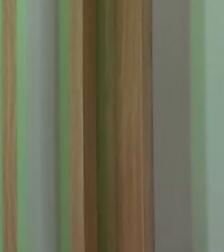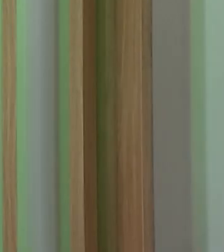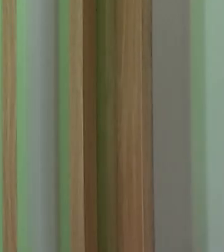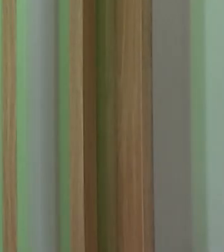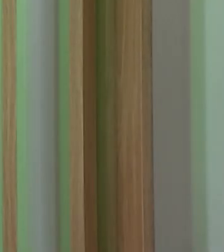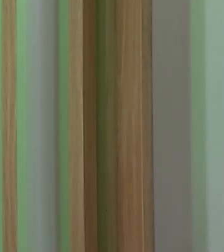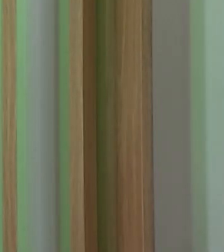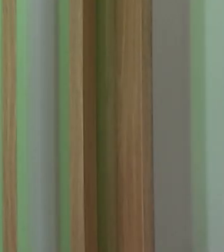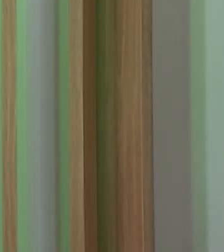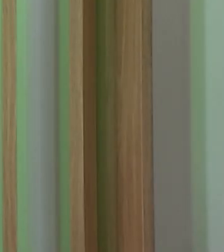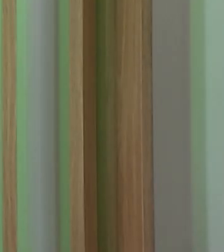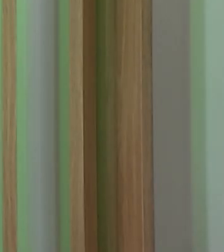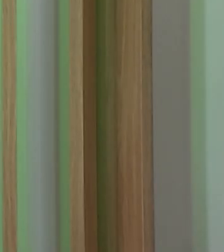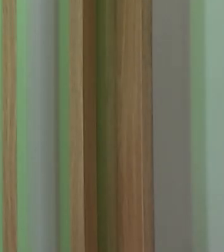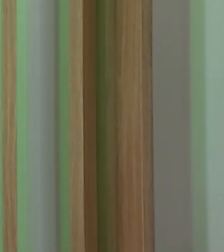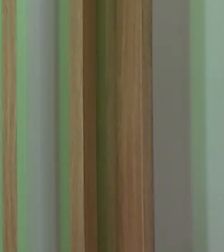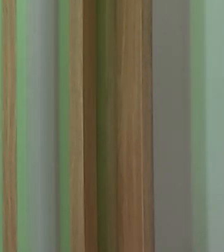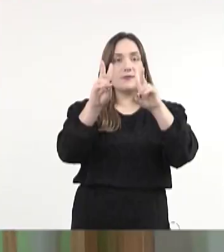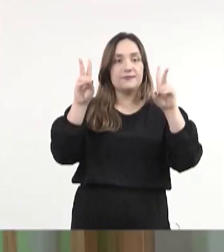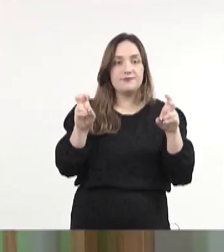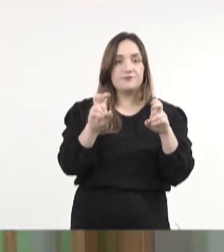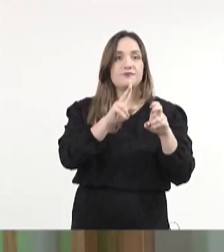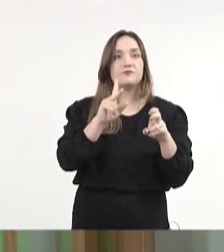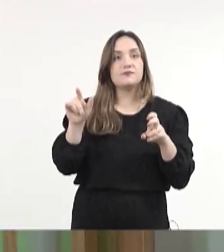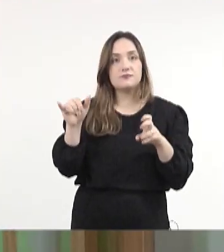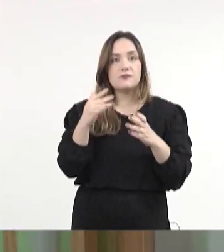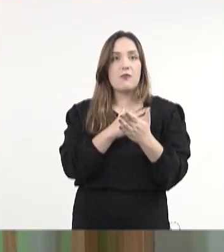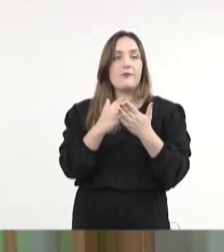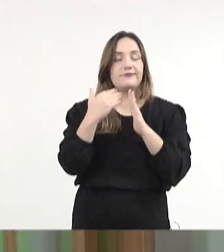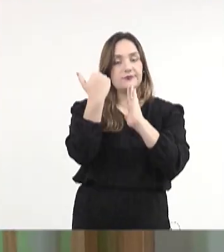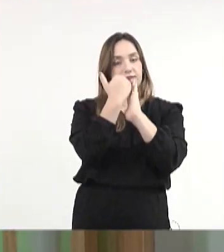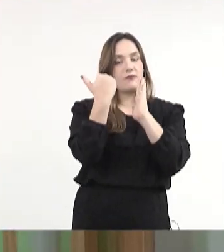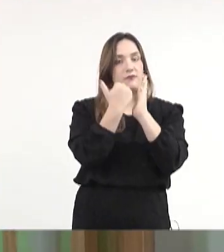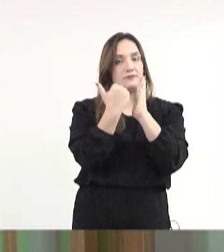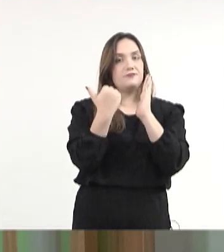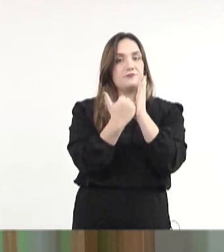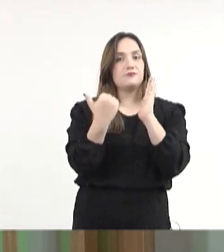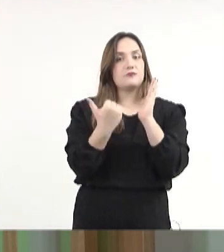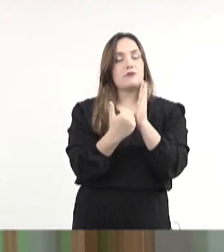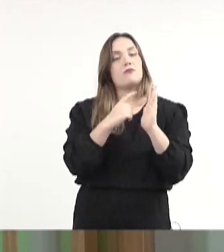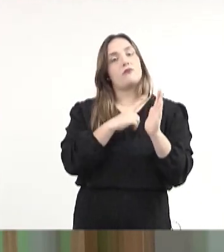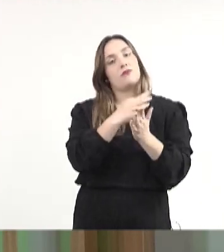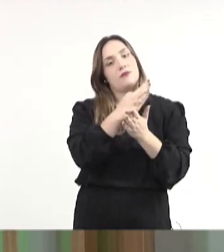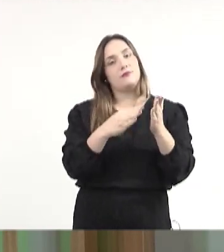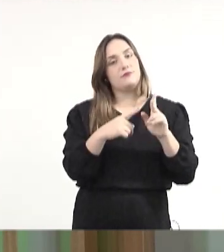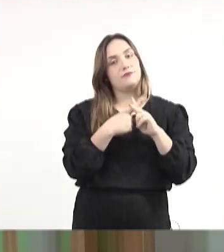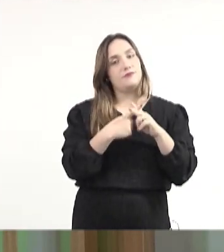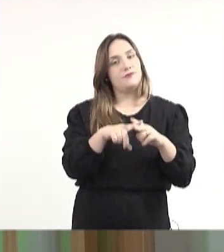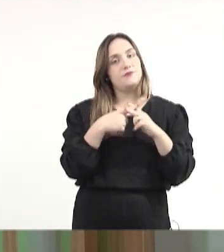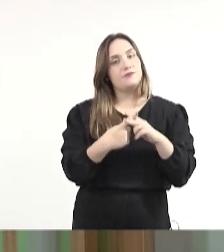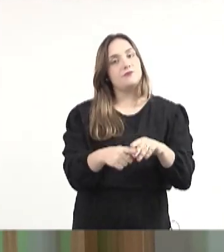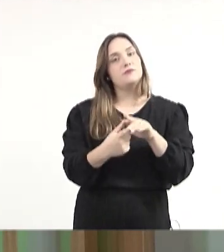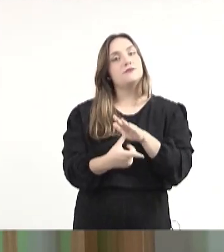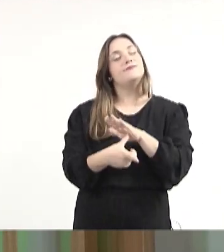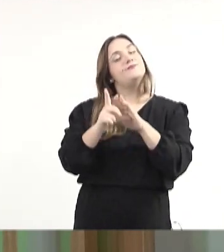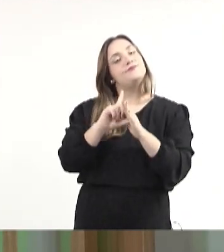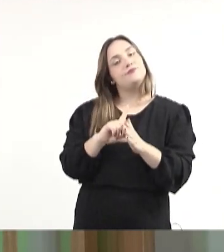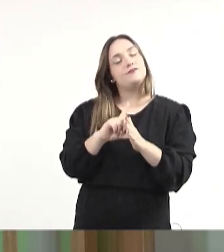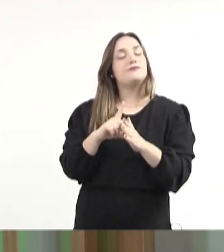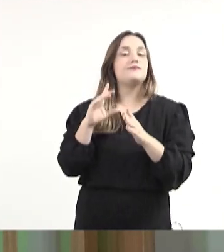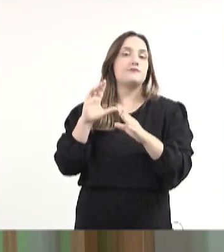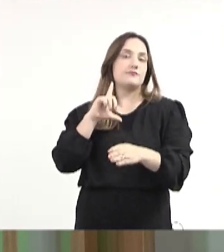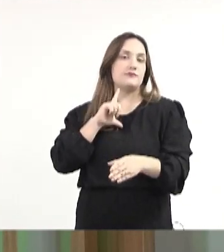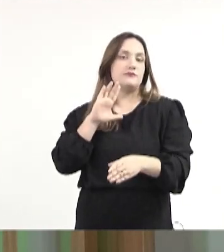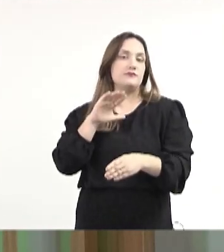respeitado. Matéria que entra, então, em período de pauta para recebimento de emendas dos deputados, antes de, como já é bastante